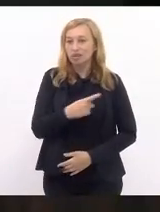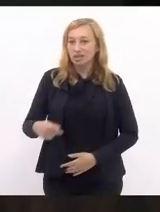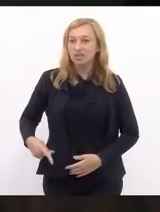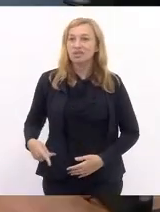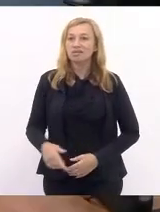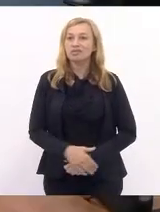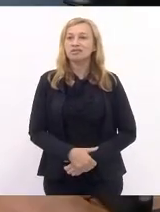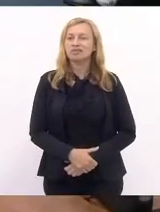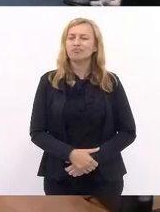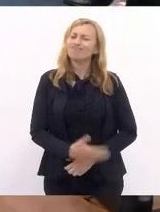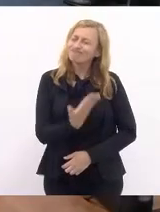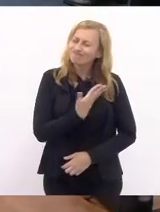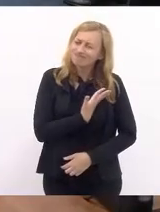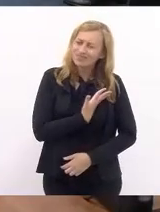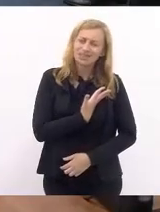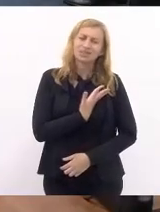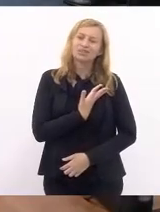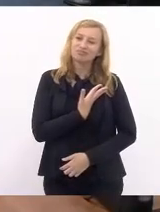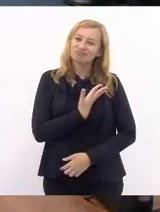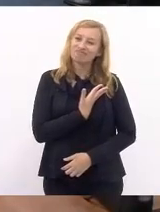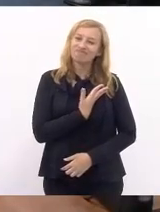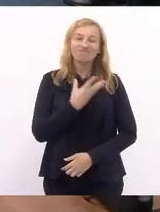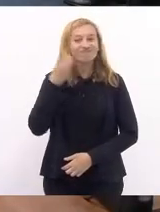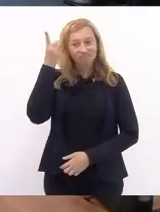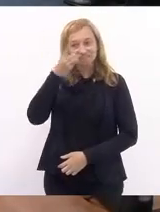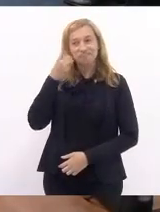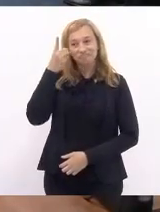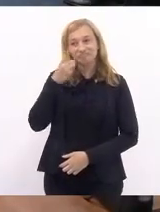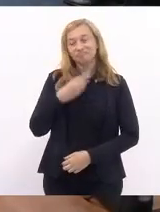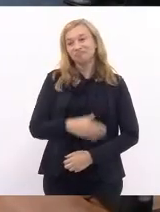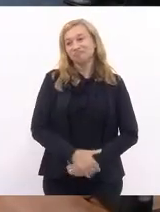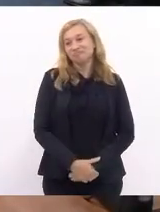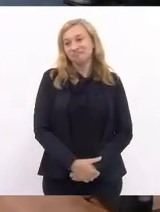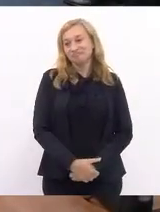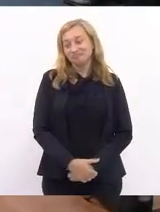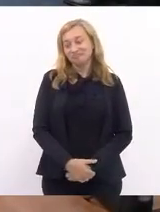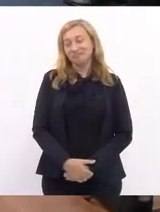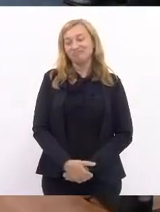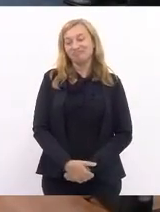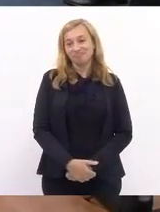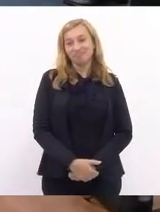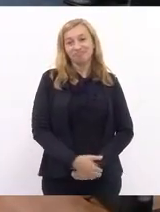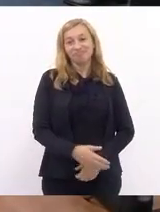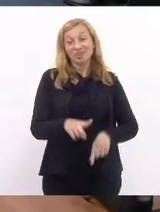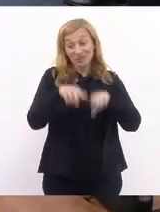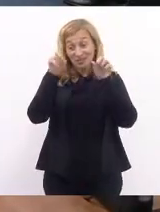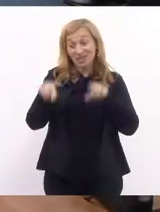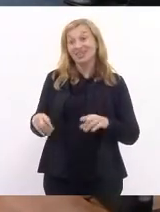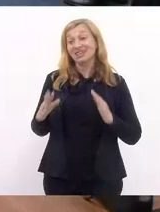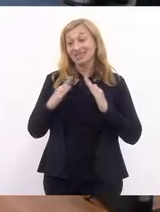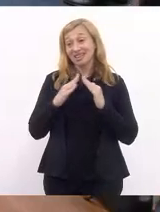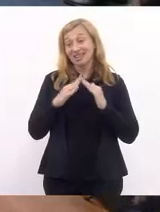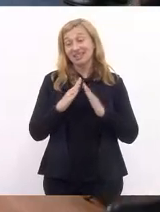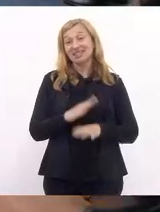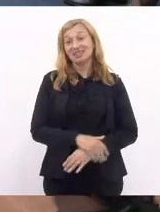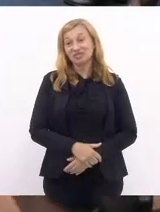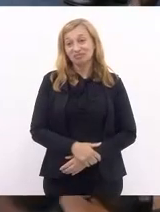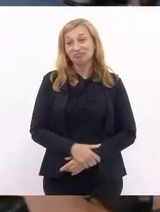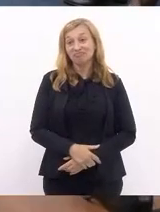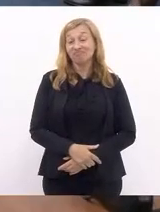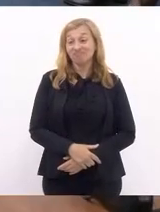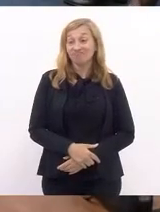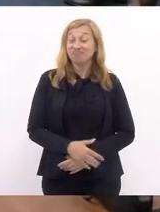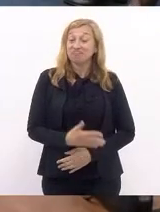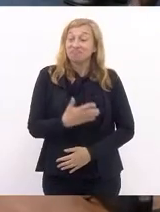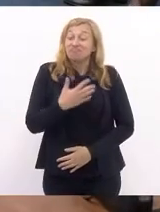presidente amigos parlamentares companheiros de funcionário dessa casa ao qual